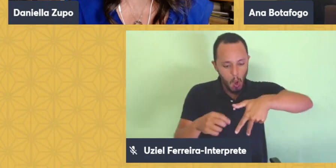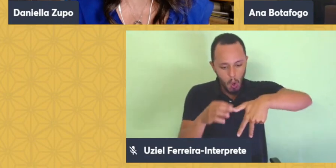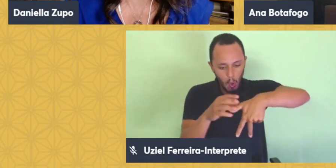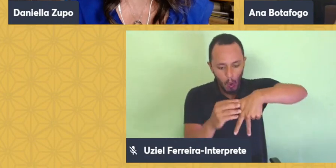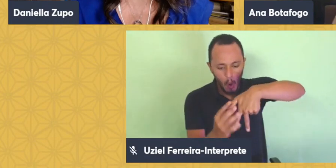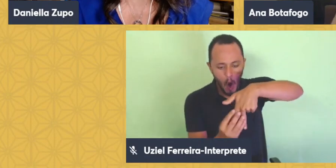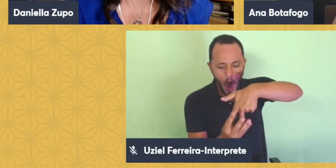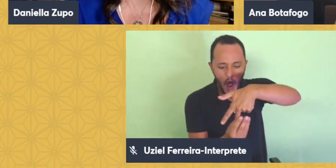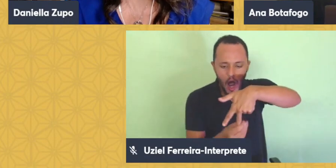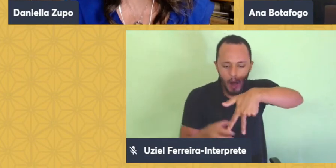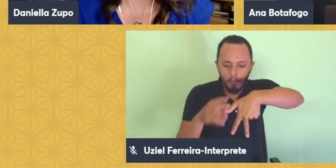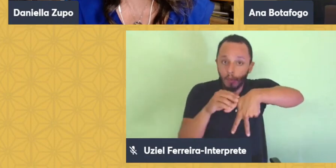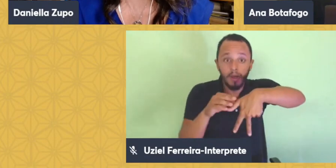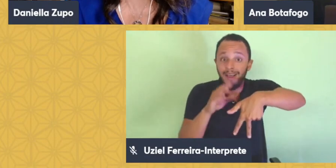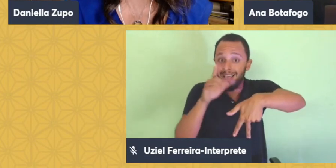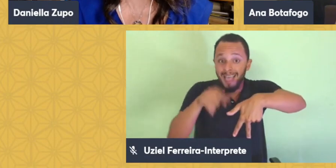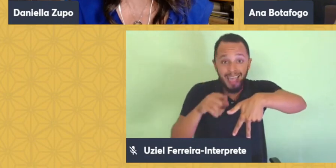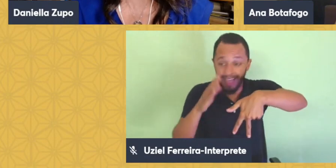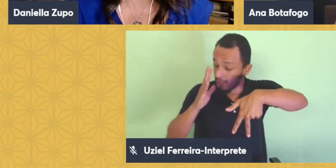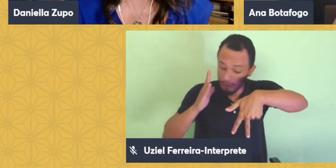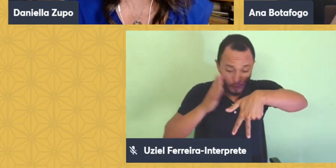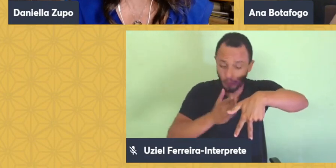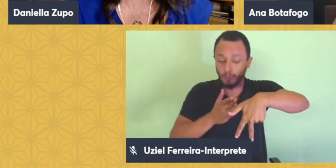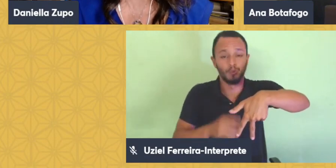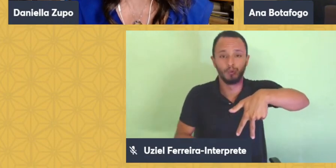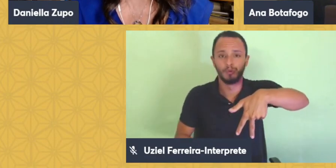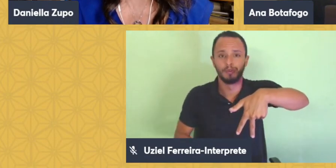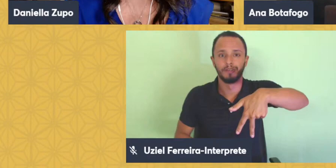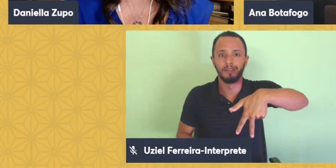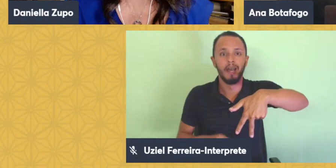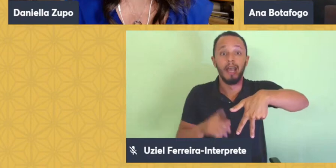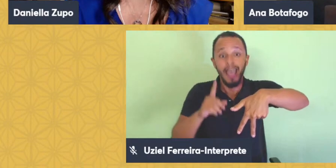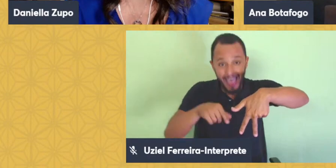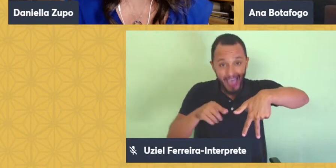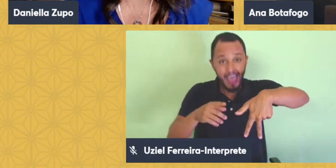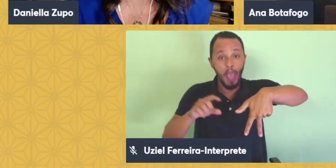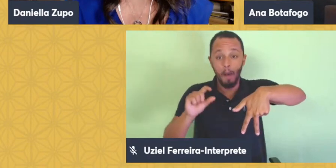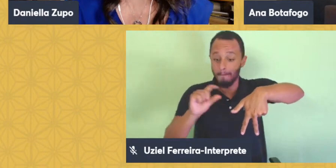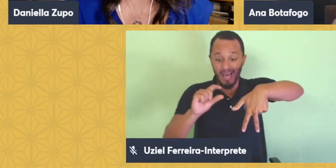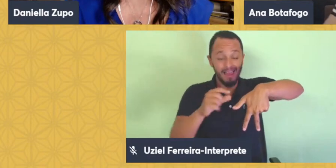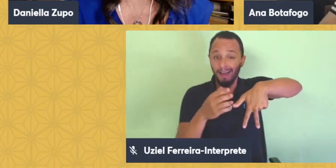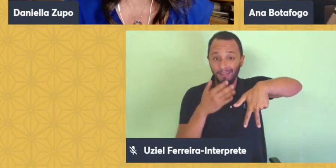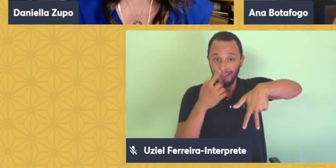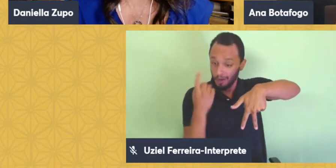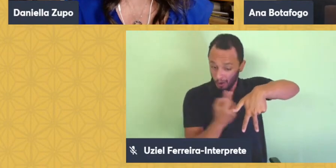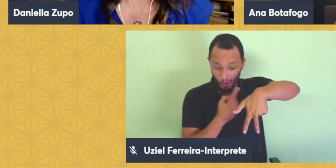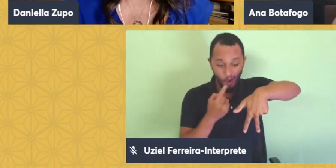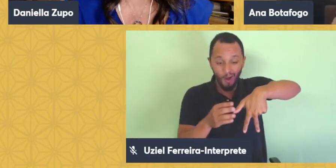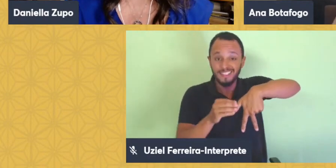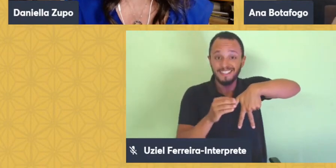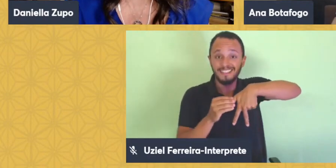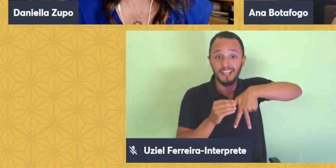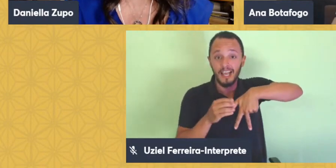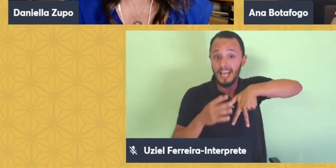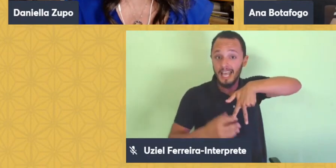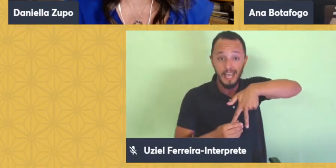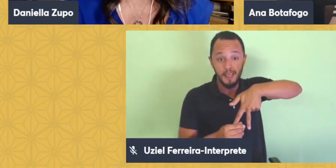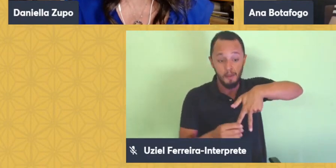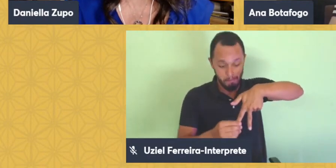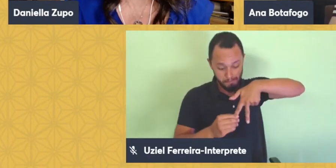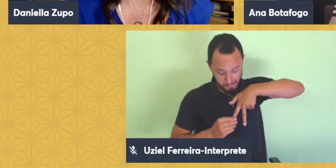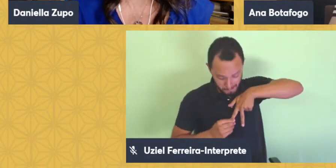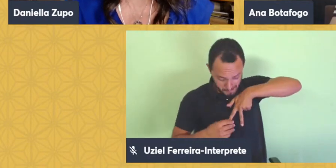binômio aí porque palavra corpo o corpo é Nossa palavra quem usa o corpo como